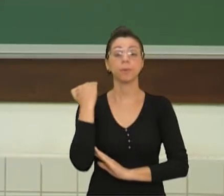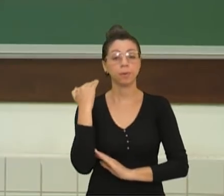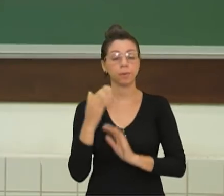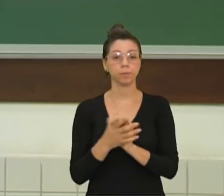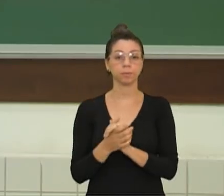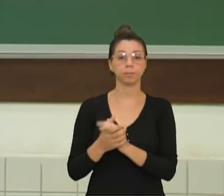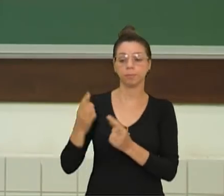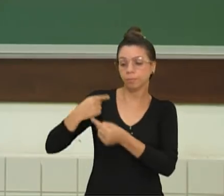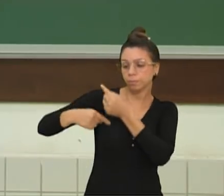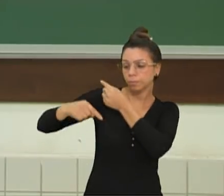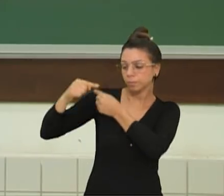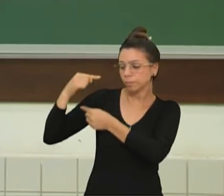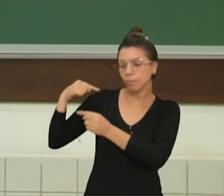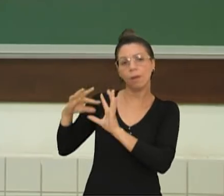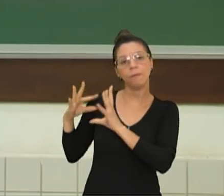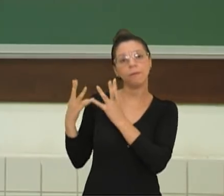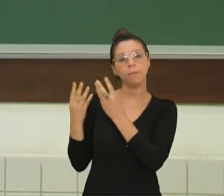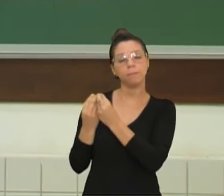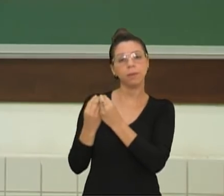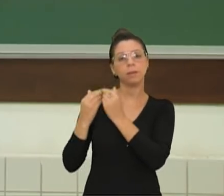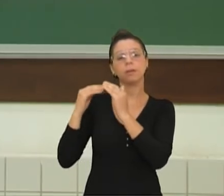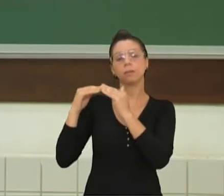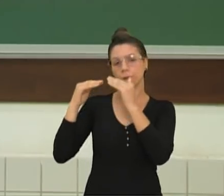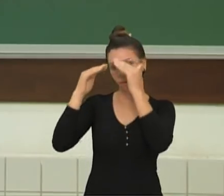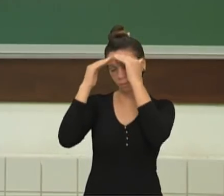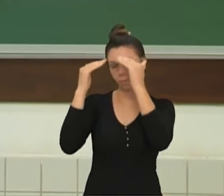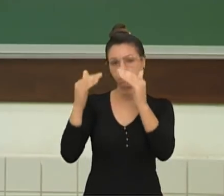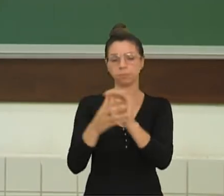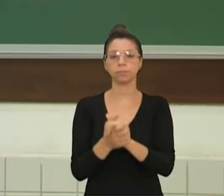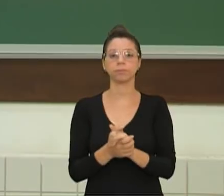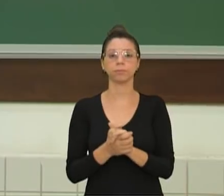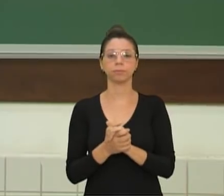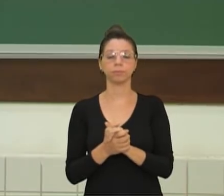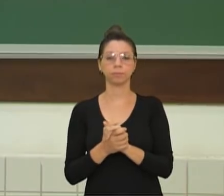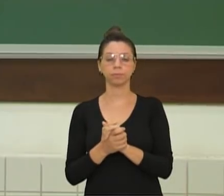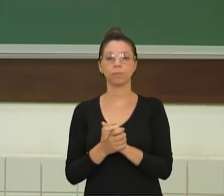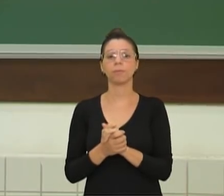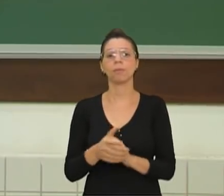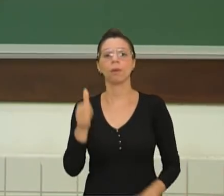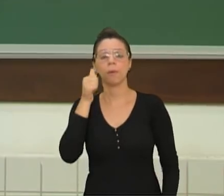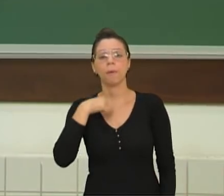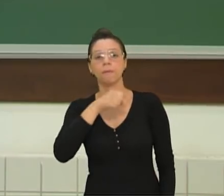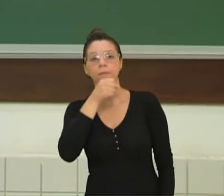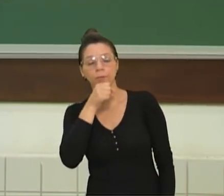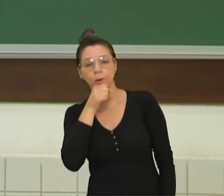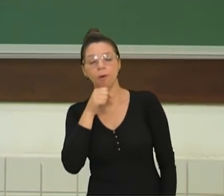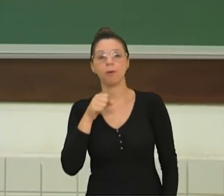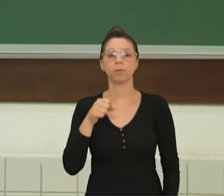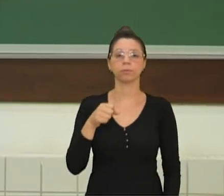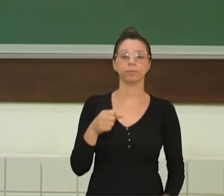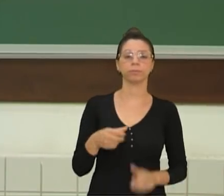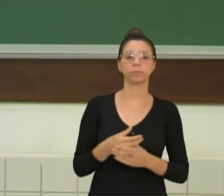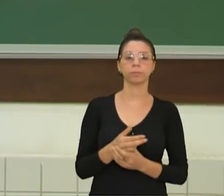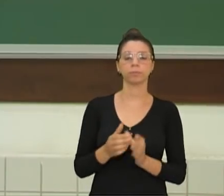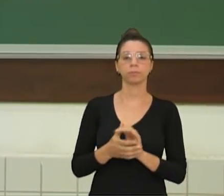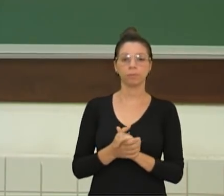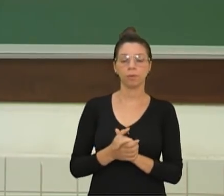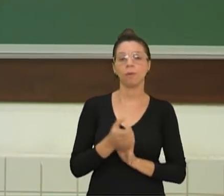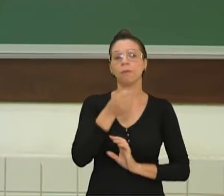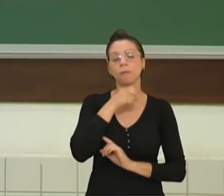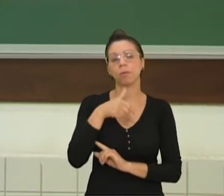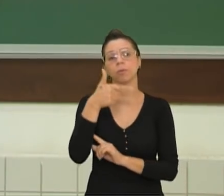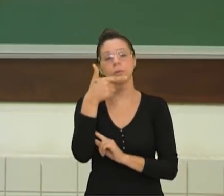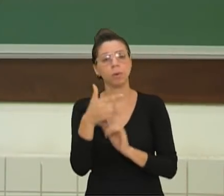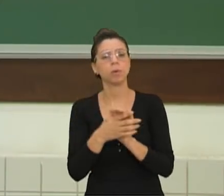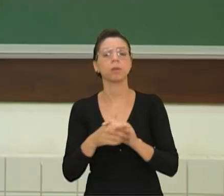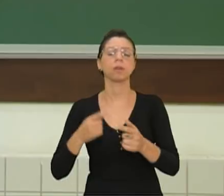seus antepassados, os seus ancestrais, os seus avós, os seus bisavós, são muito importantes como princípios